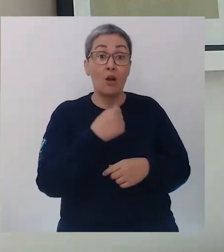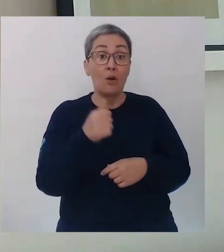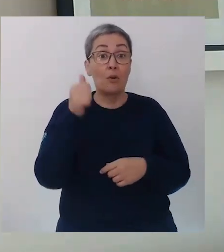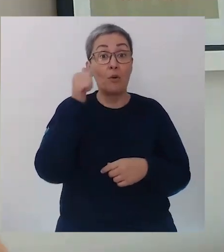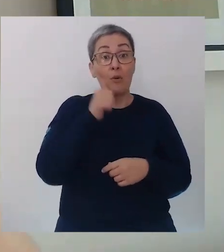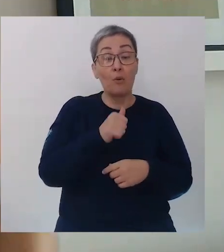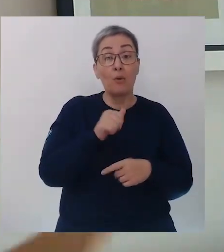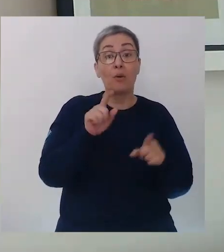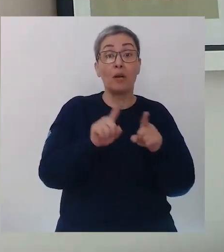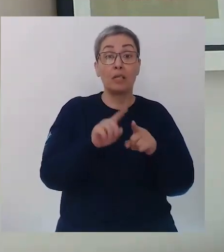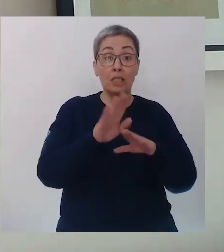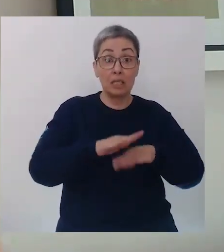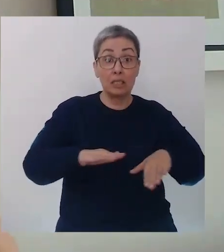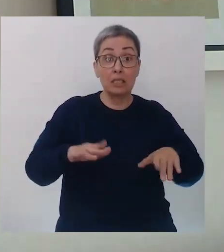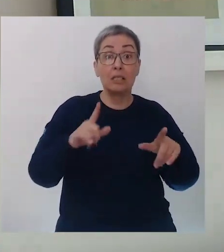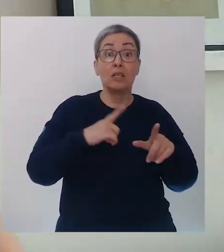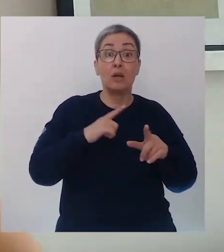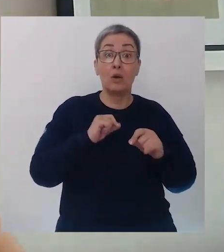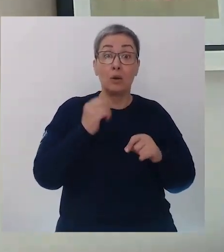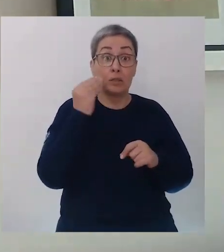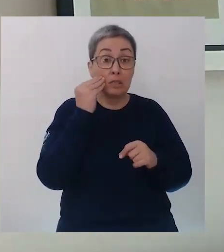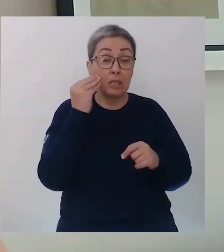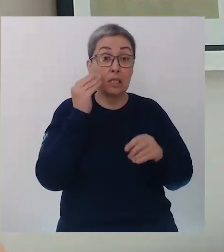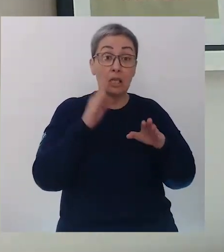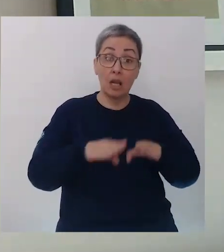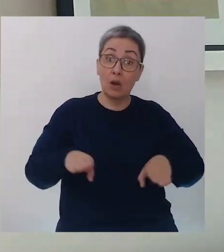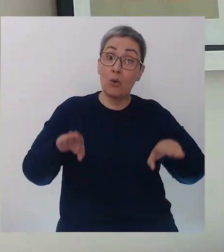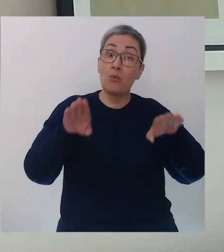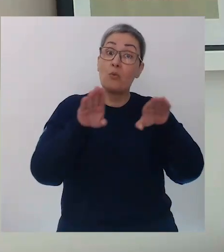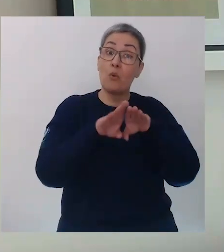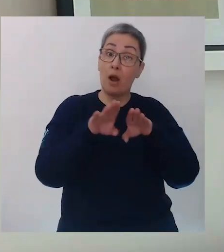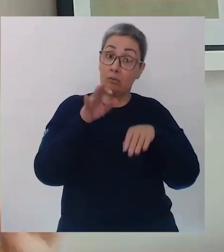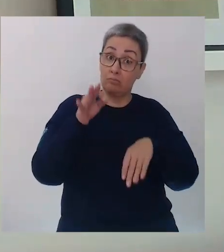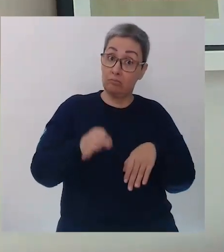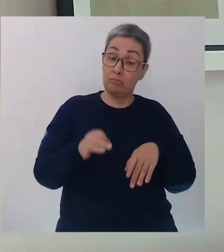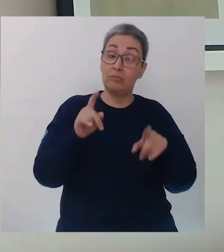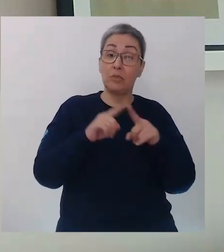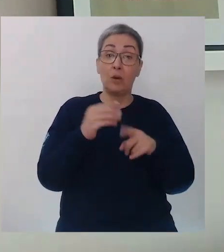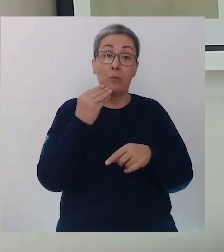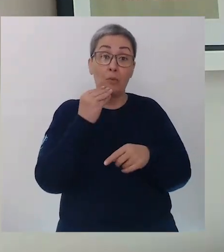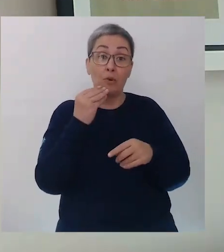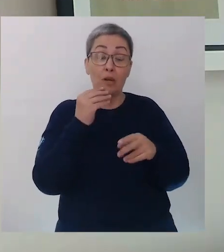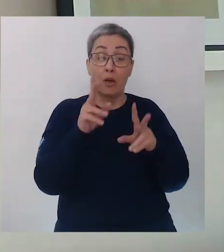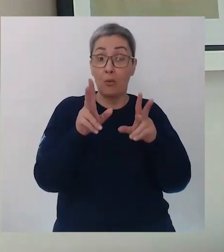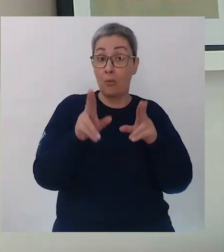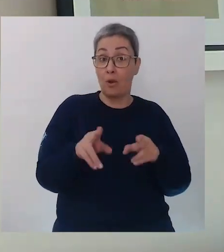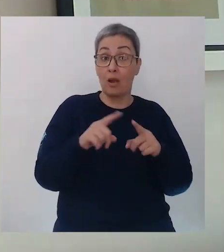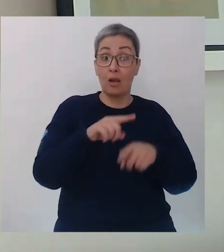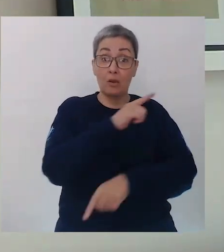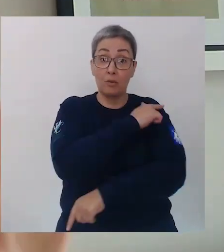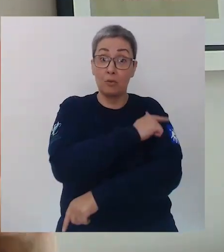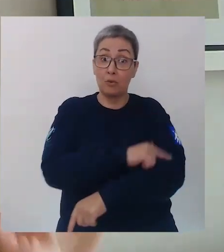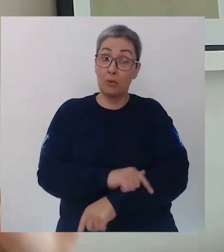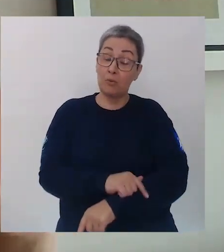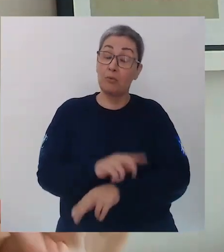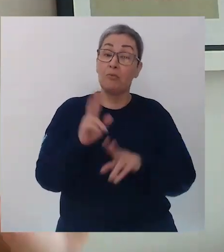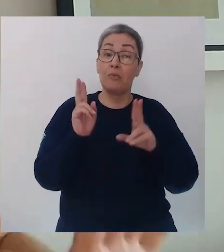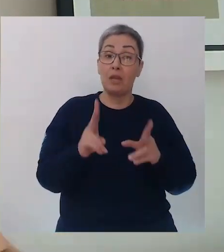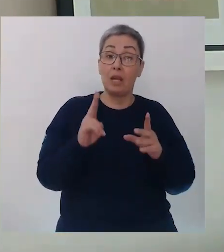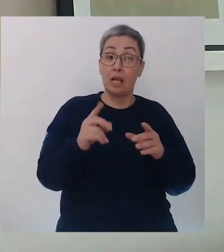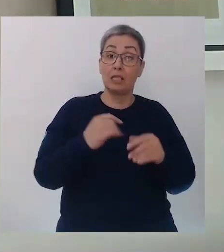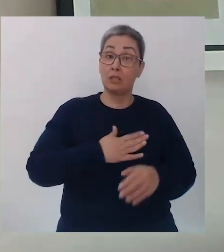cada mulher, cada criança busca uma justiça igualitária, oportunidades iguais e dignidade